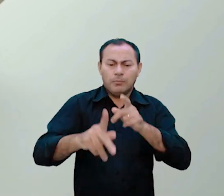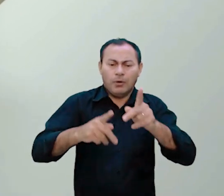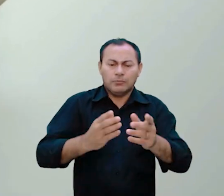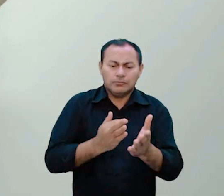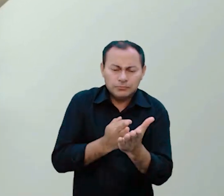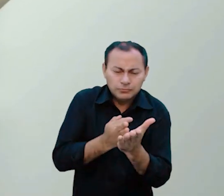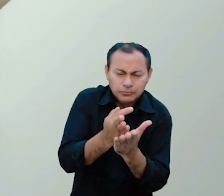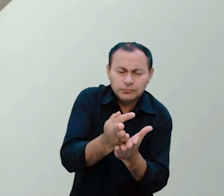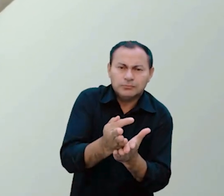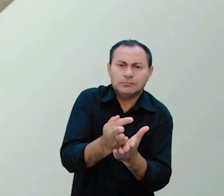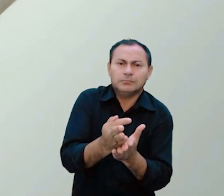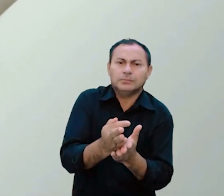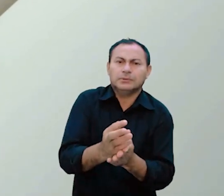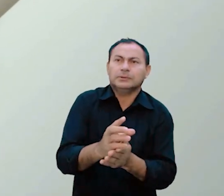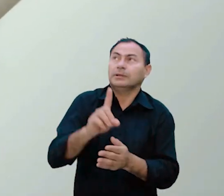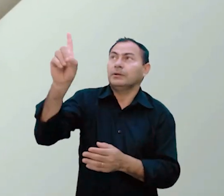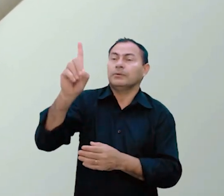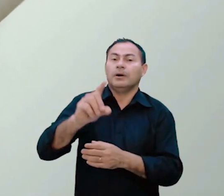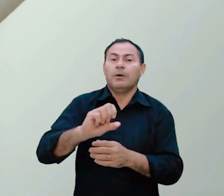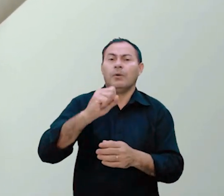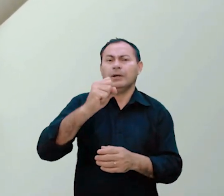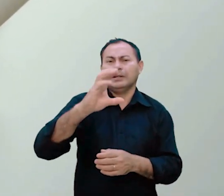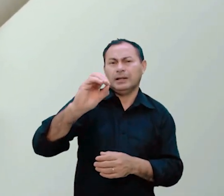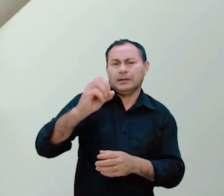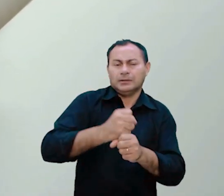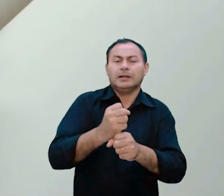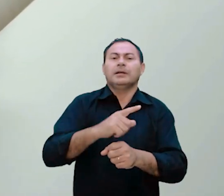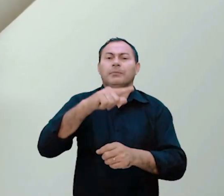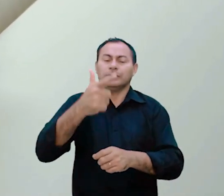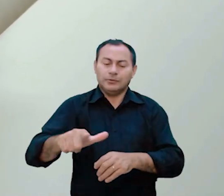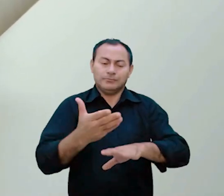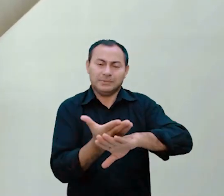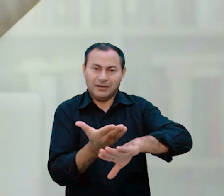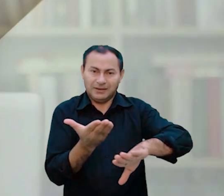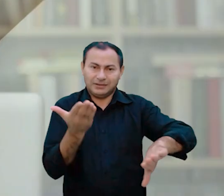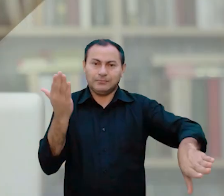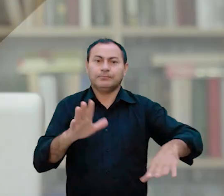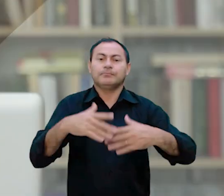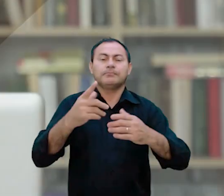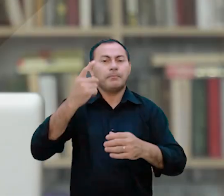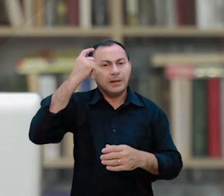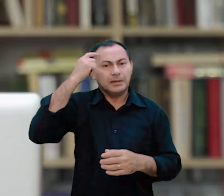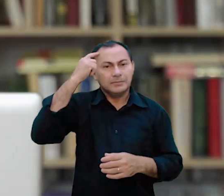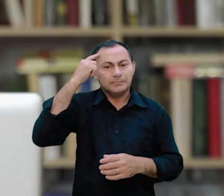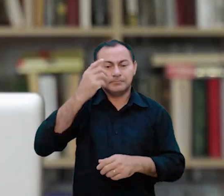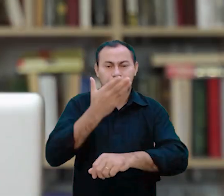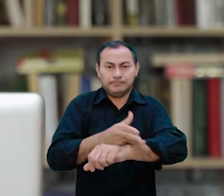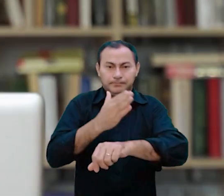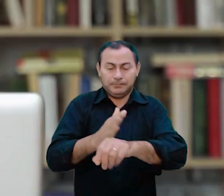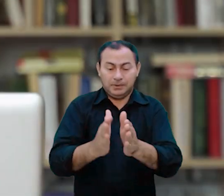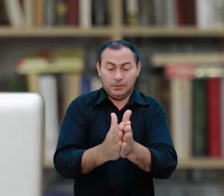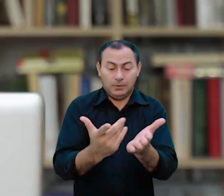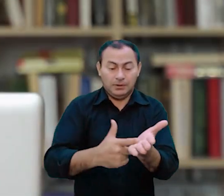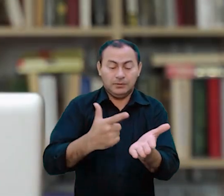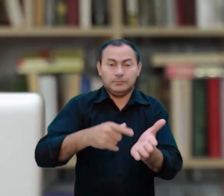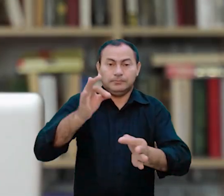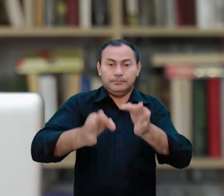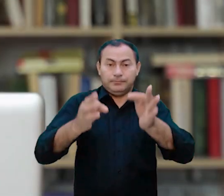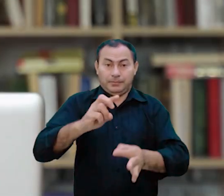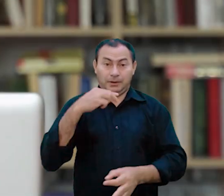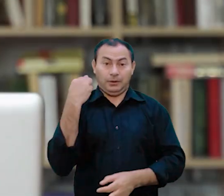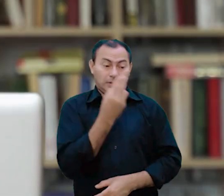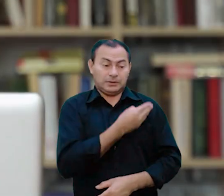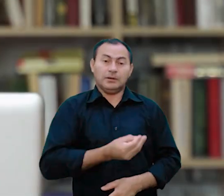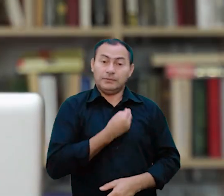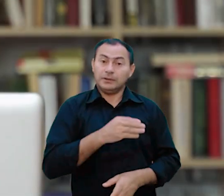retidão diante de Deus por um período de 80 anos, até que cometiam apostasia novamente. E quando pensamos na aplicação do livro de Juízes